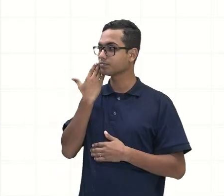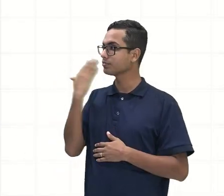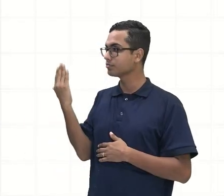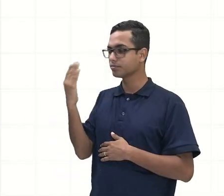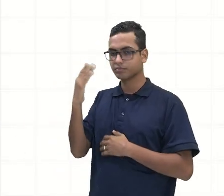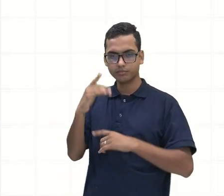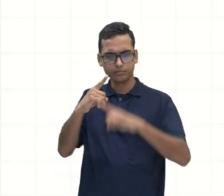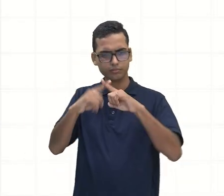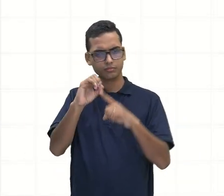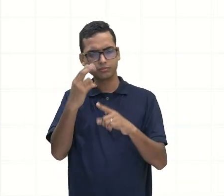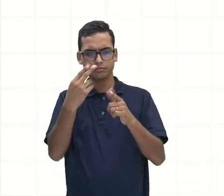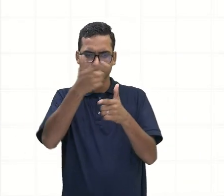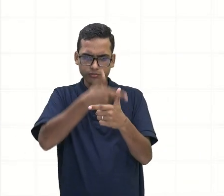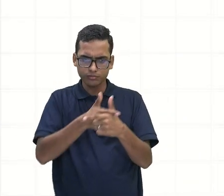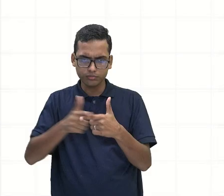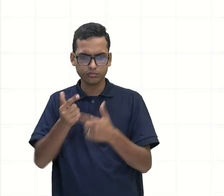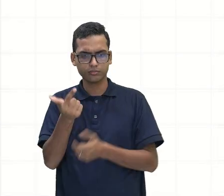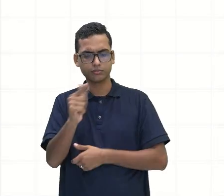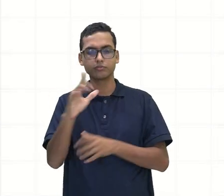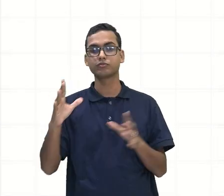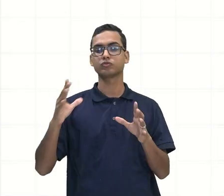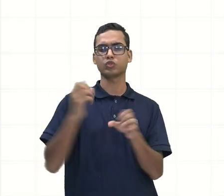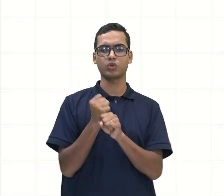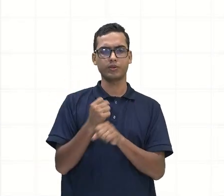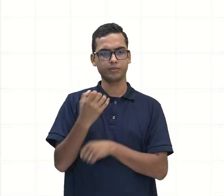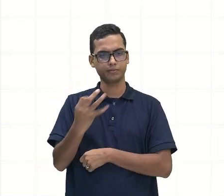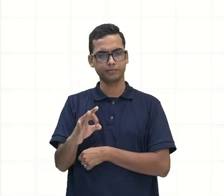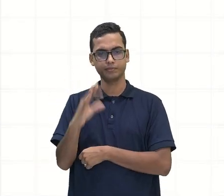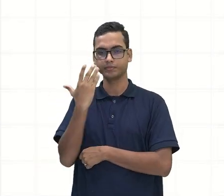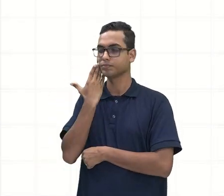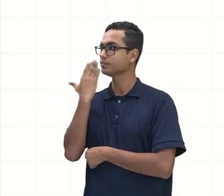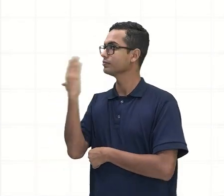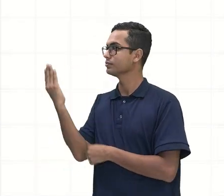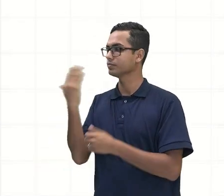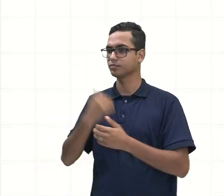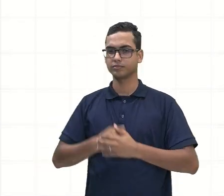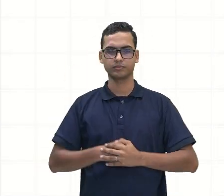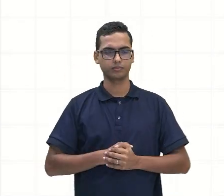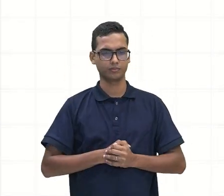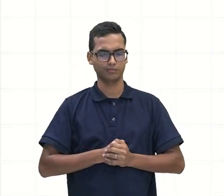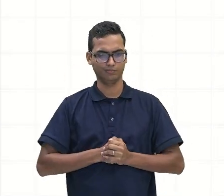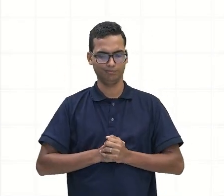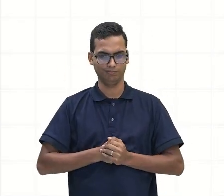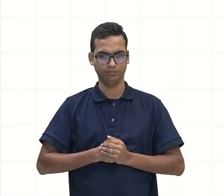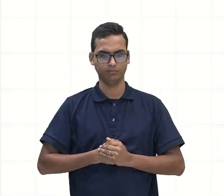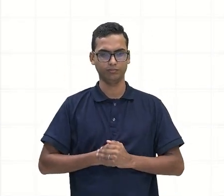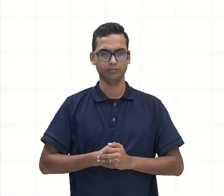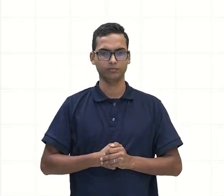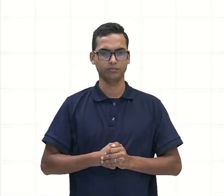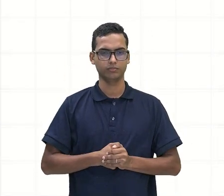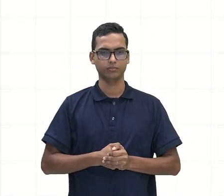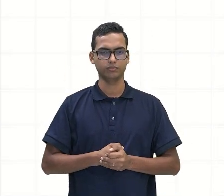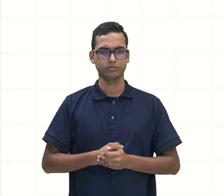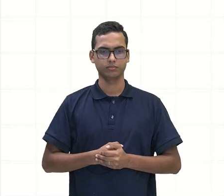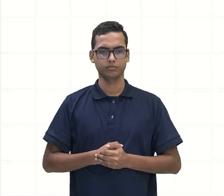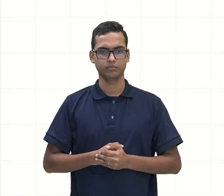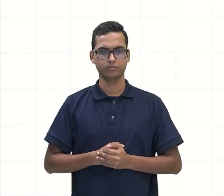divisão, é soma. Então, sinais iguais, repete e soma os valores. 2 mais 1,